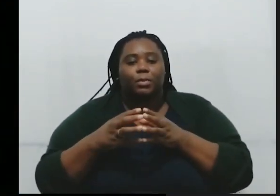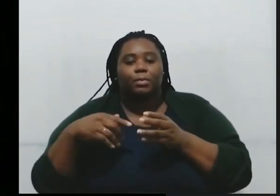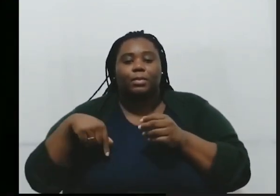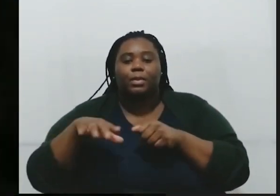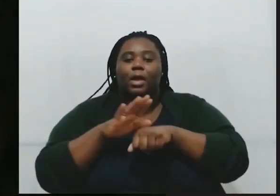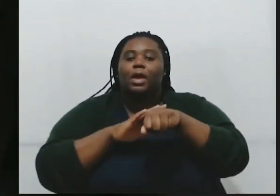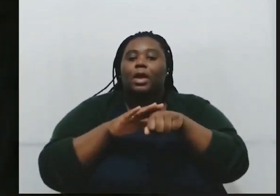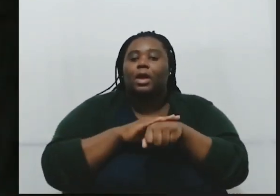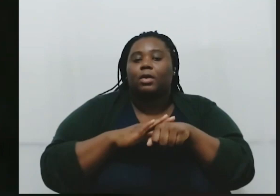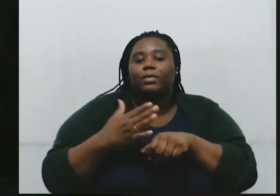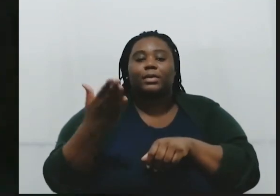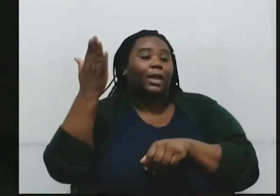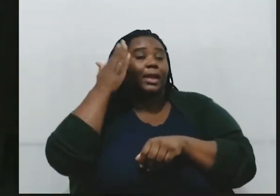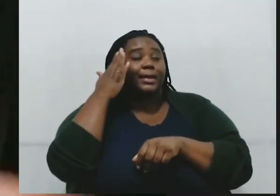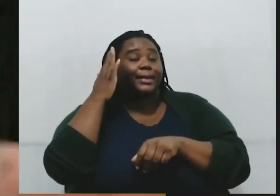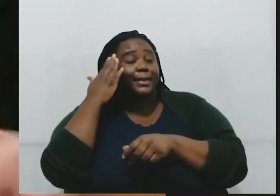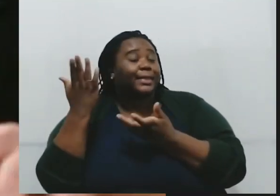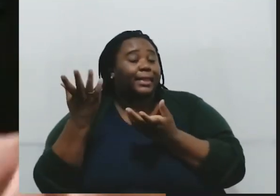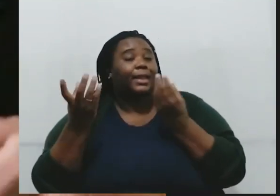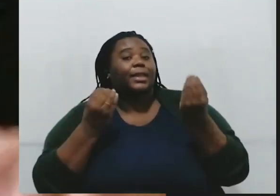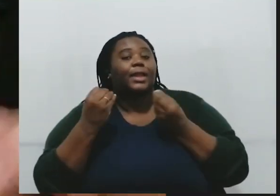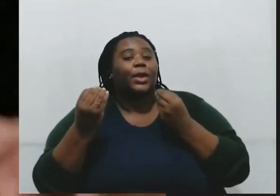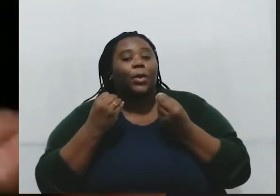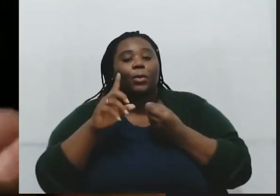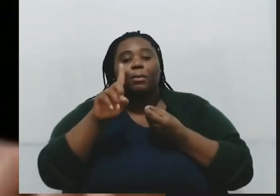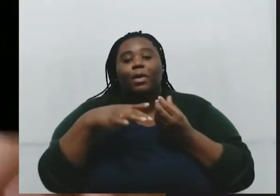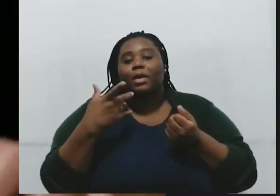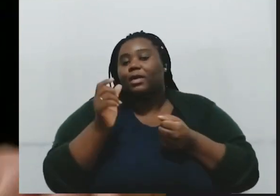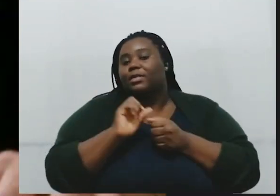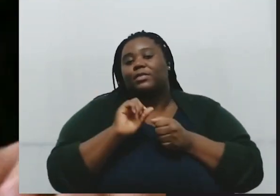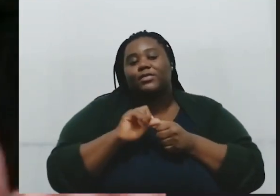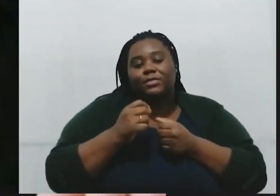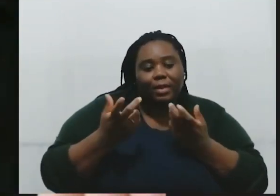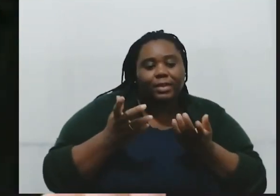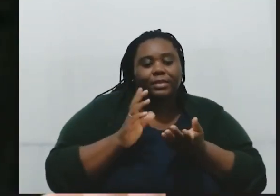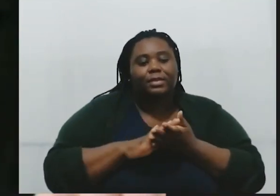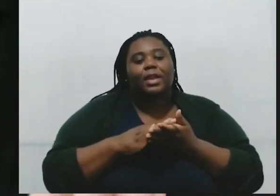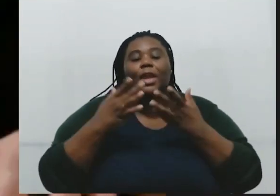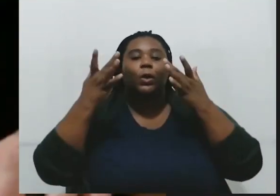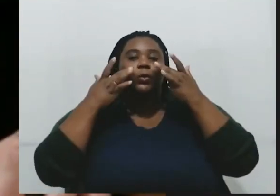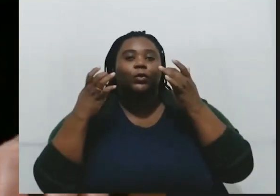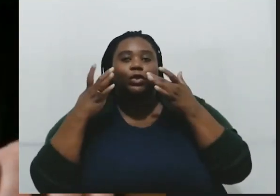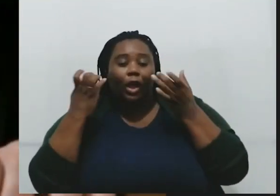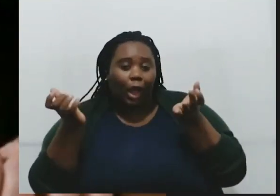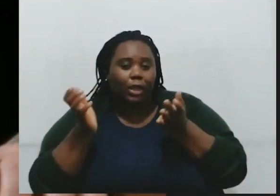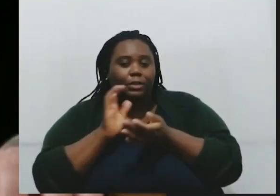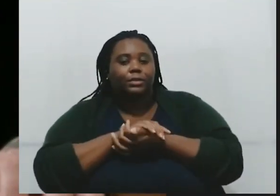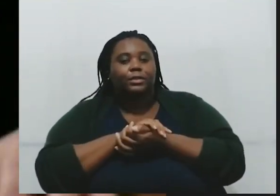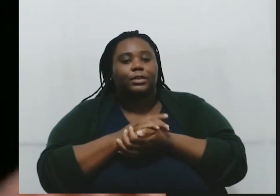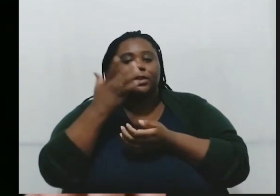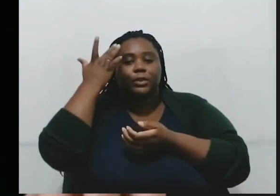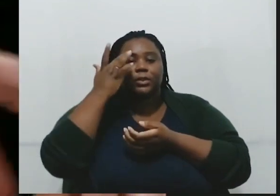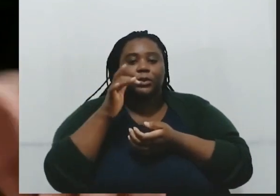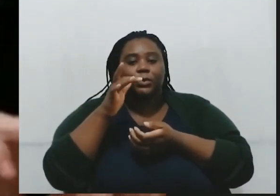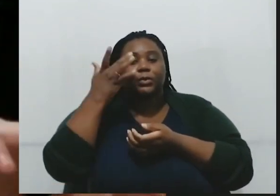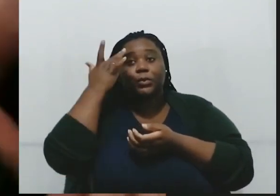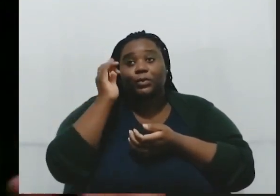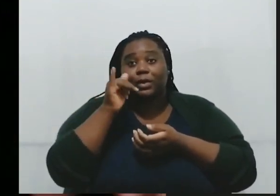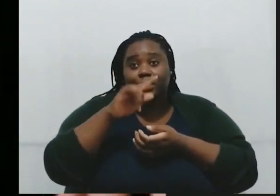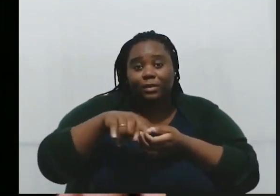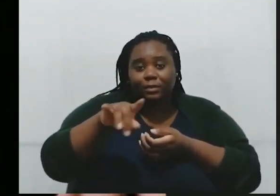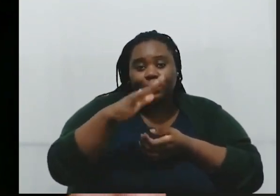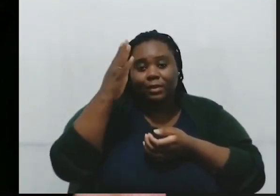não sei se você sabe essa história, o Sérgio contou e tudo, a Raquel escreveu, digitou no Google, mulheres encenadoras, e aí o Google não reconhecia,